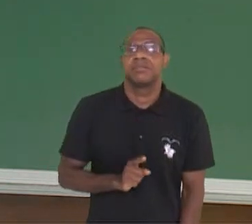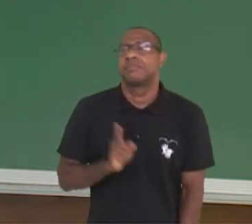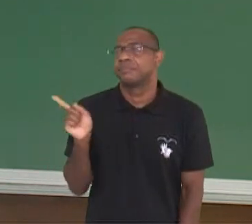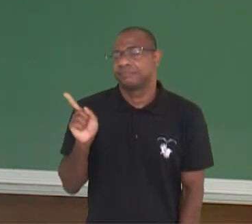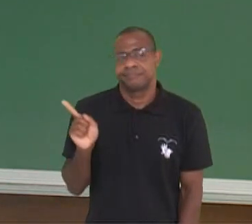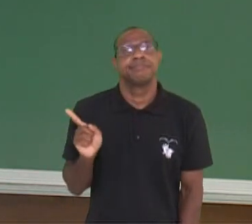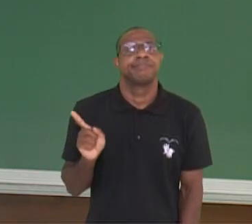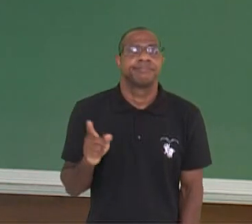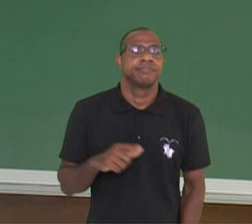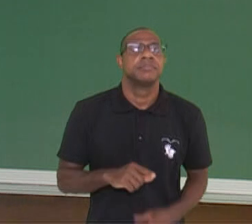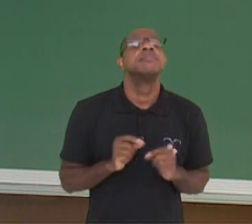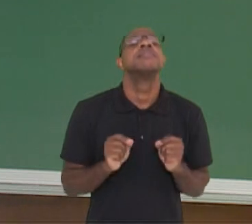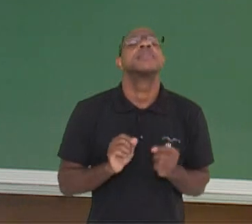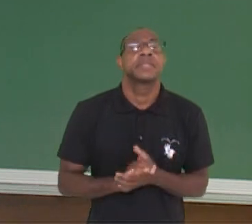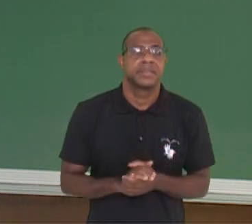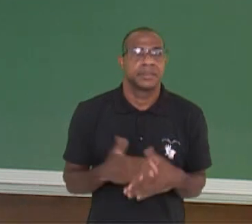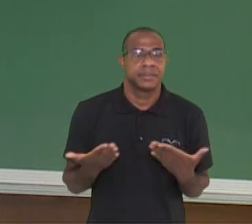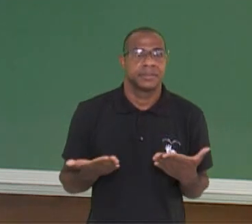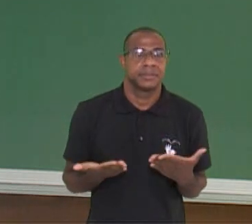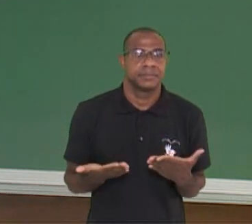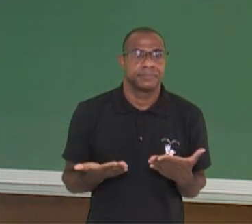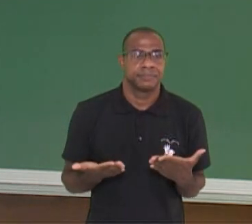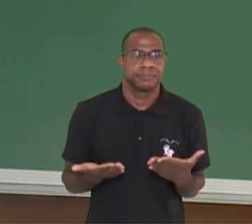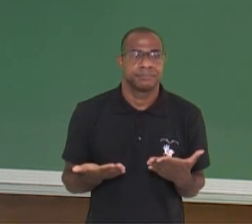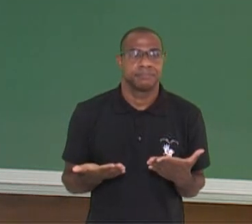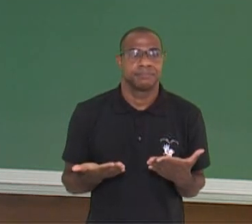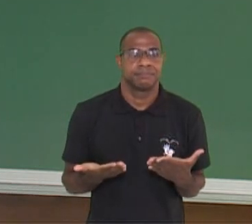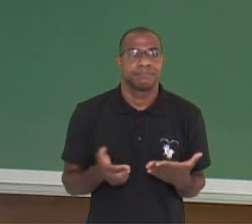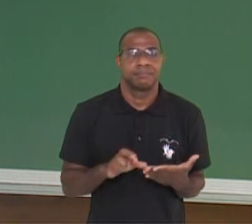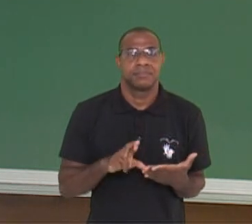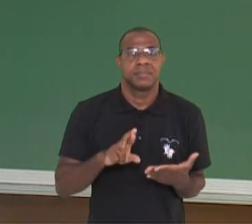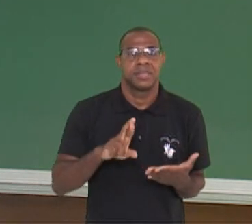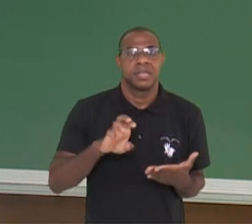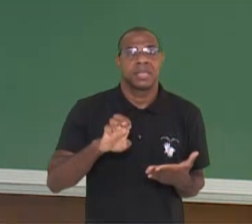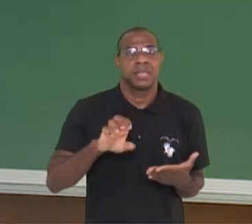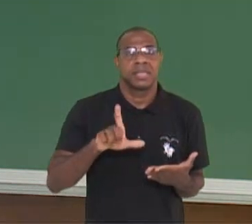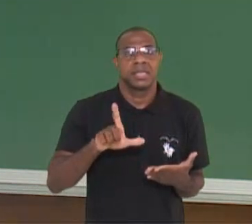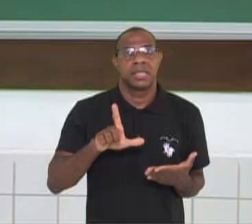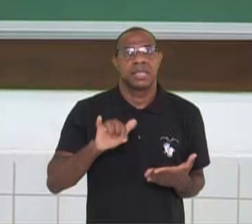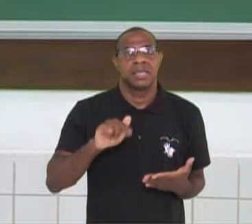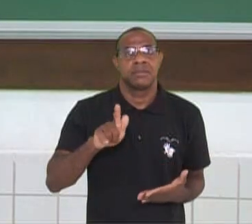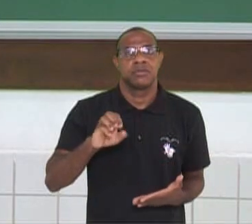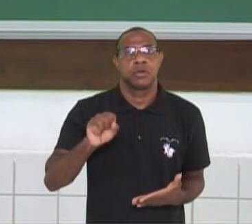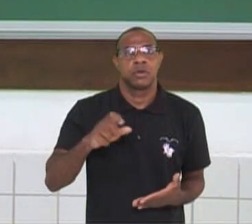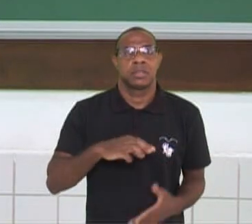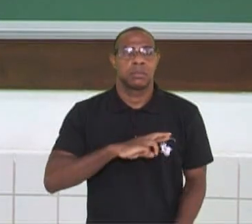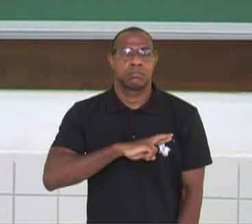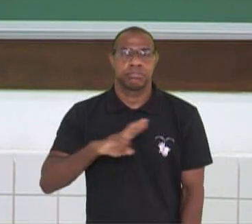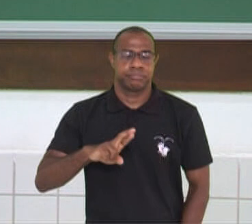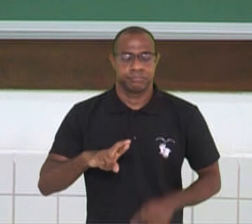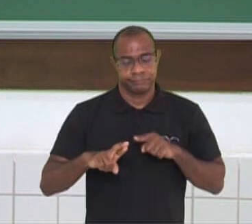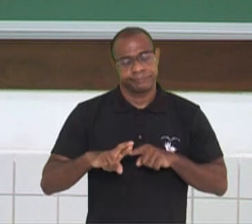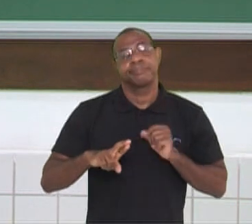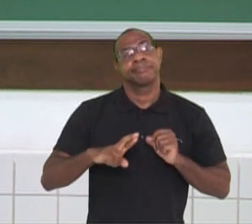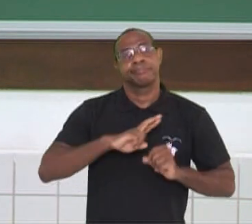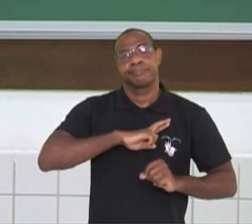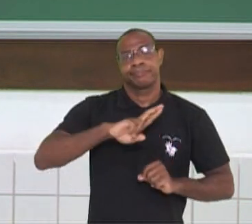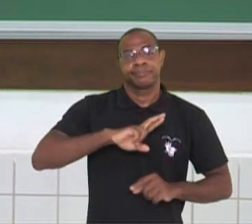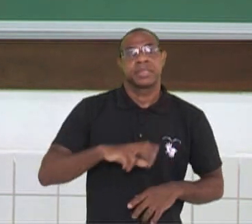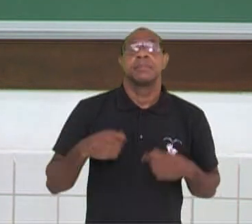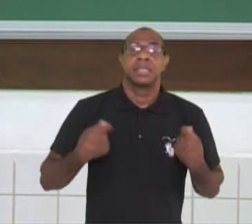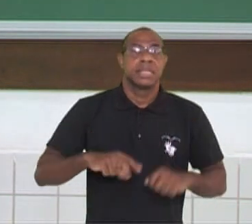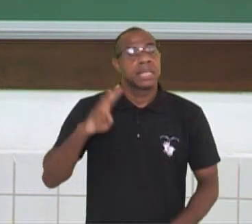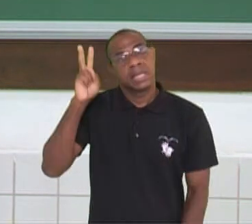problema enfrentado pelo governo, a chamada questão religiosa. Para entender questão religiosa, você